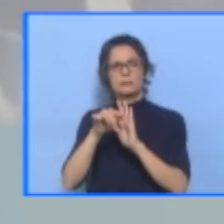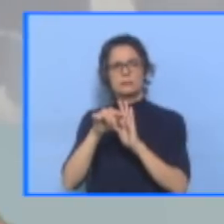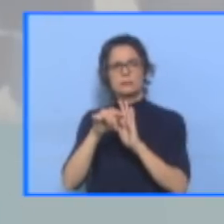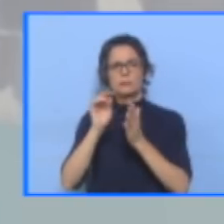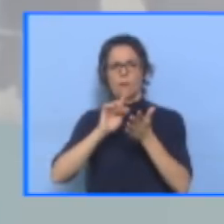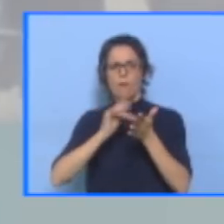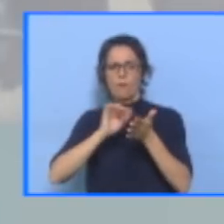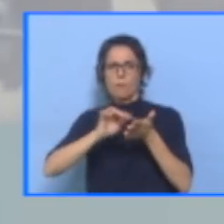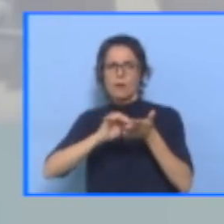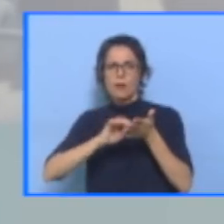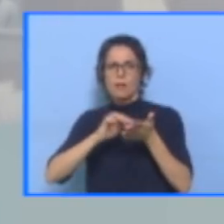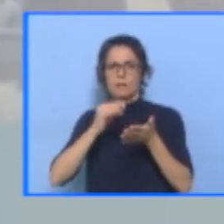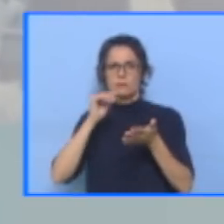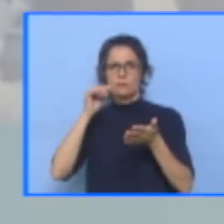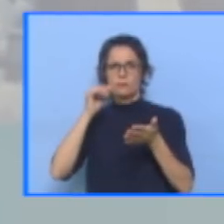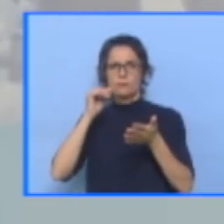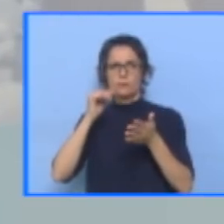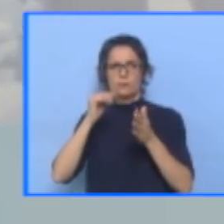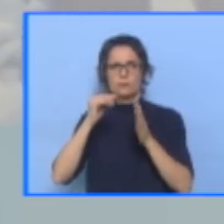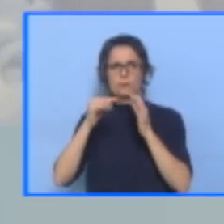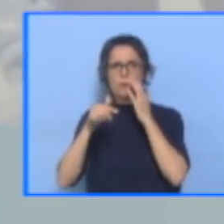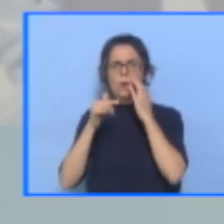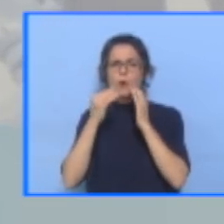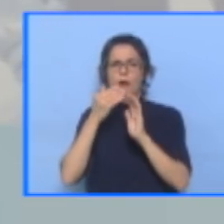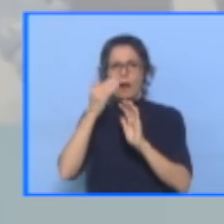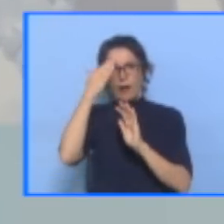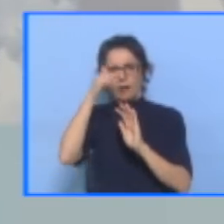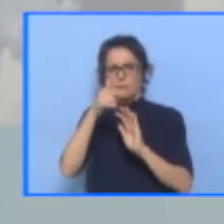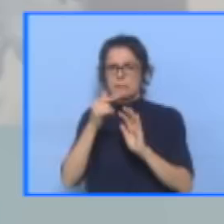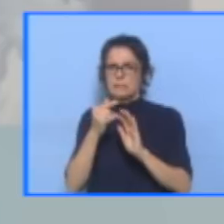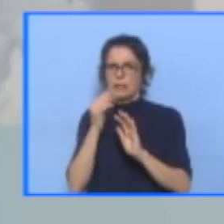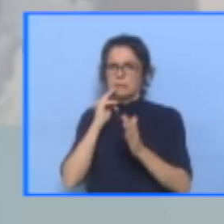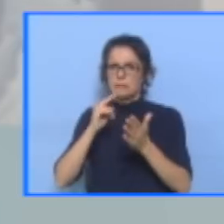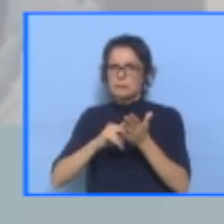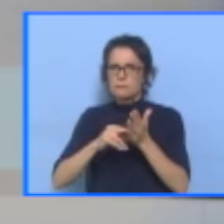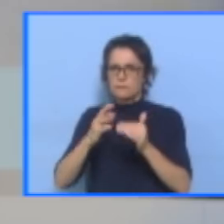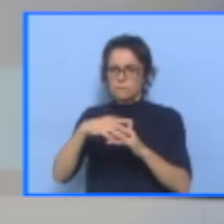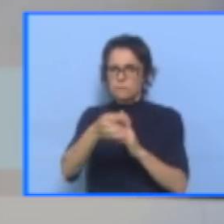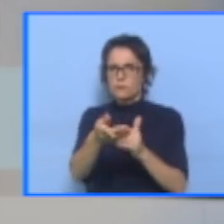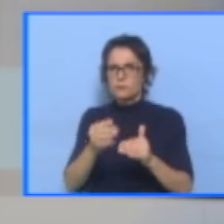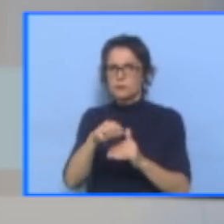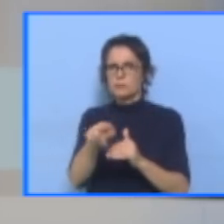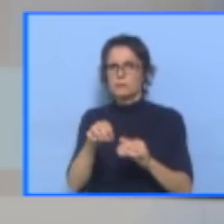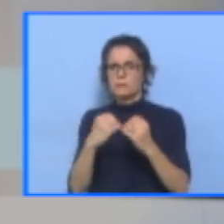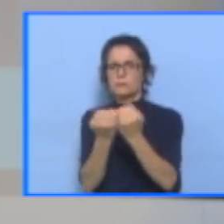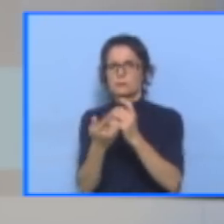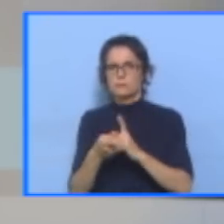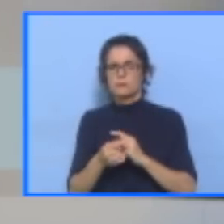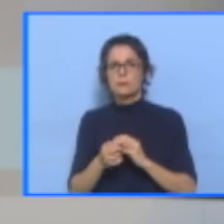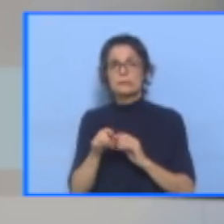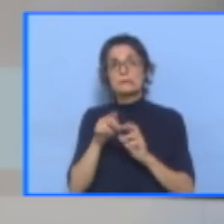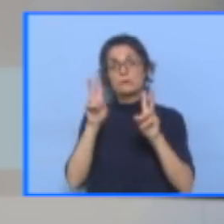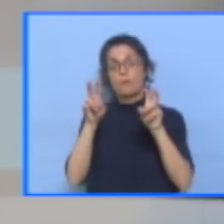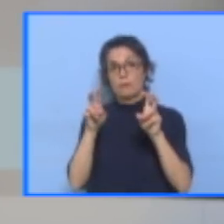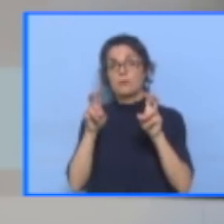enfim, com que realismo, com que capacidade de ser concretizado nas sociedades? Na verdade, é um título que se tornou